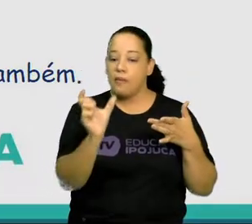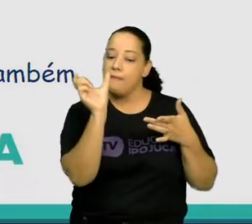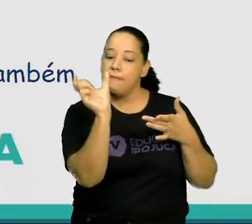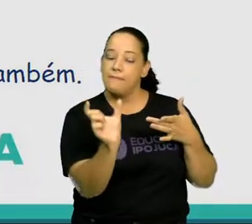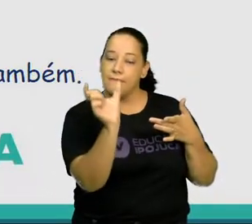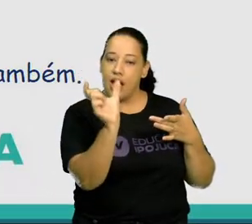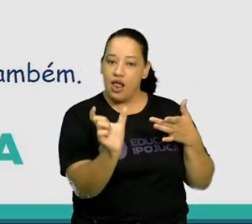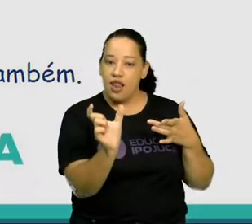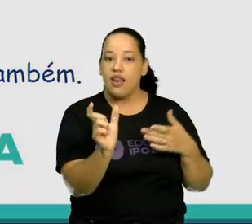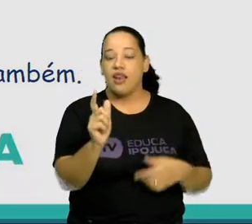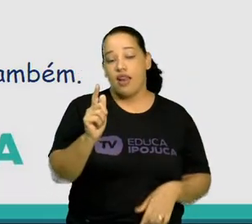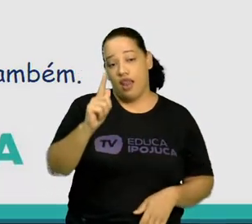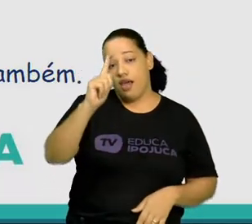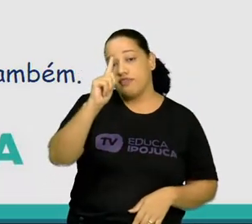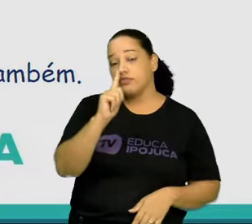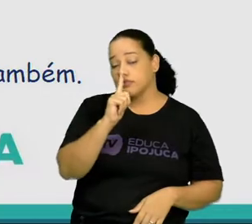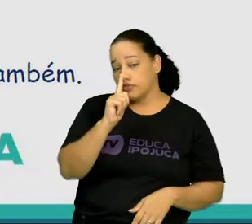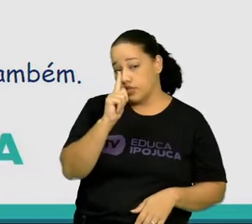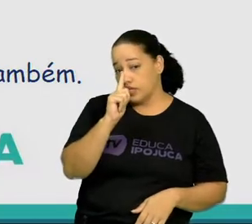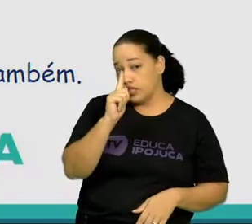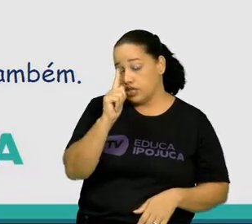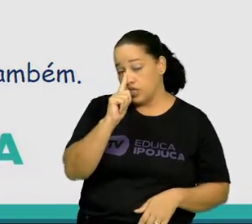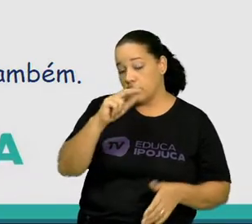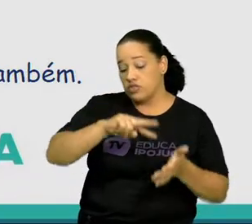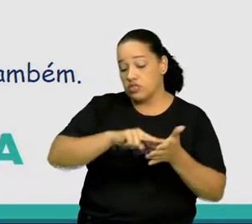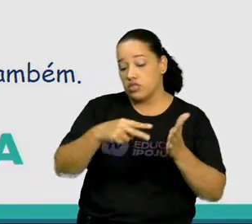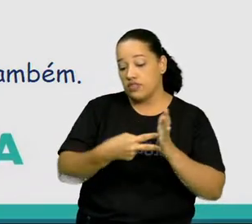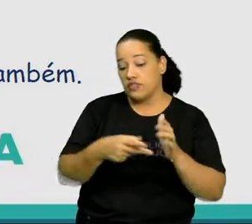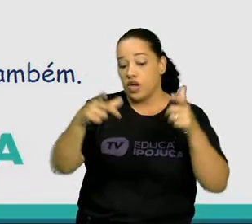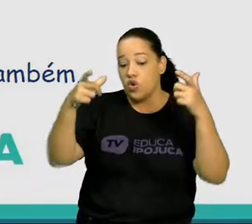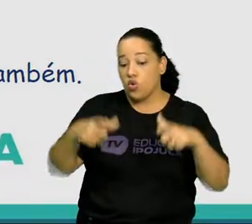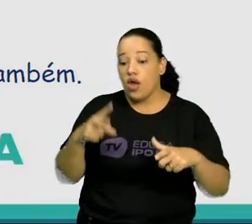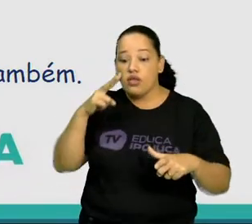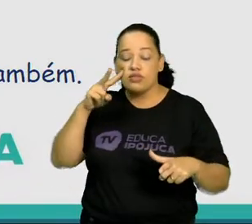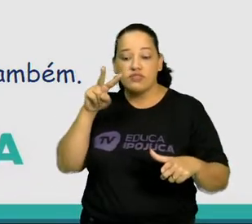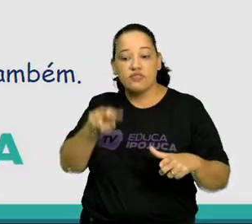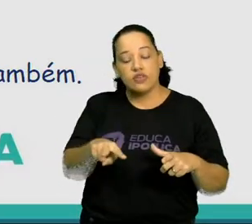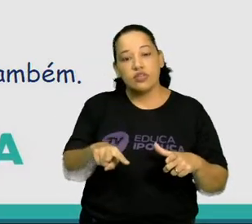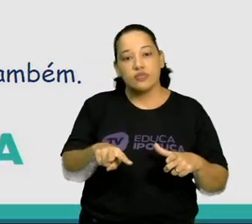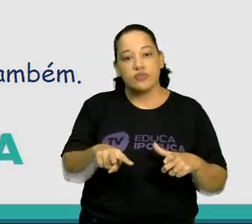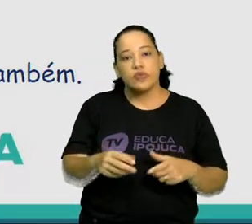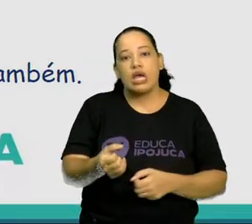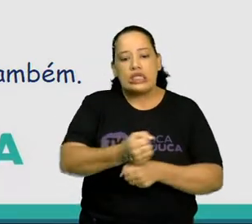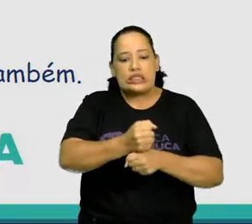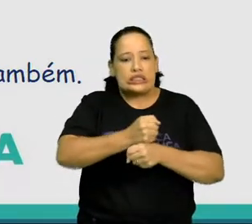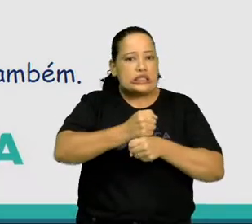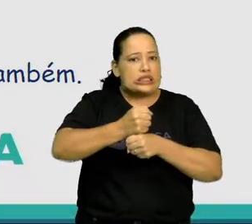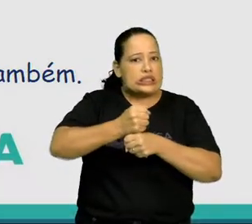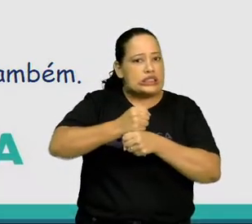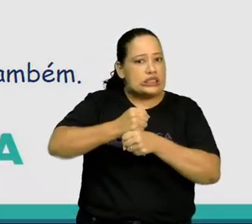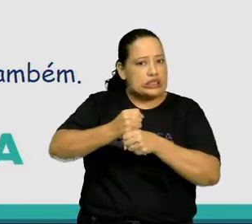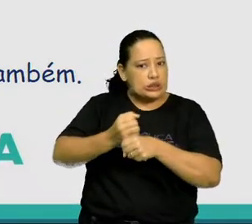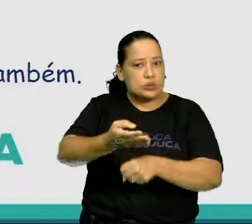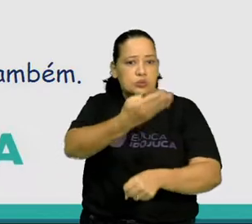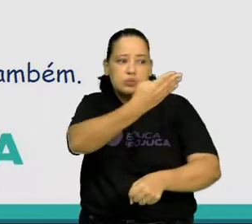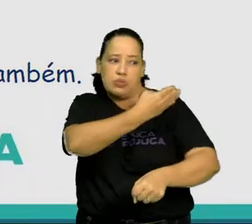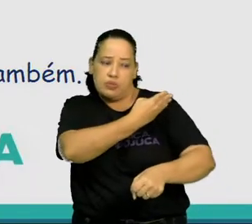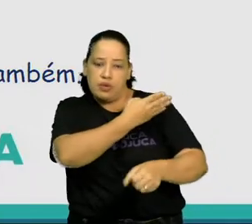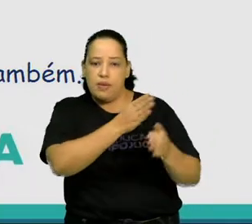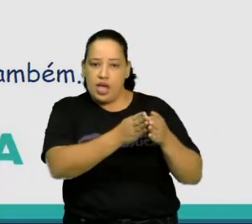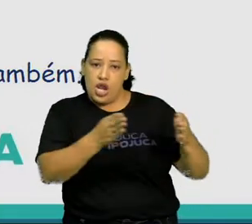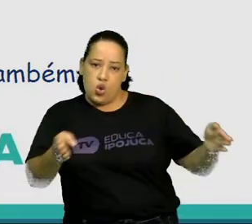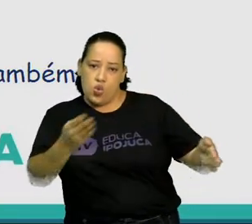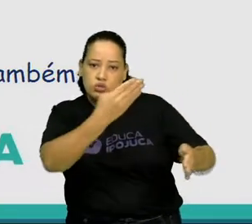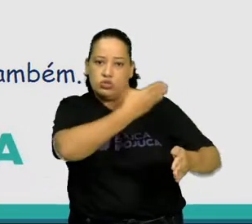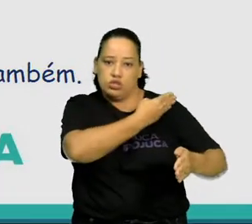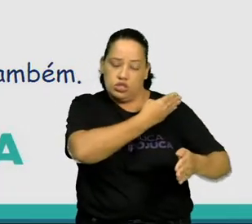se vê. O teatro tem suas origens na antiguidade. É uma arte